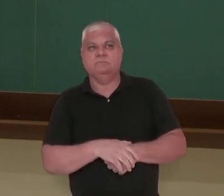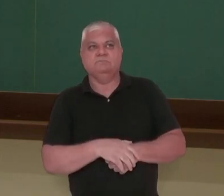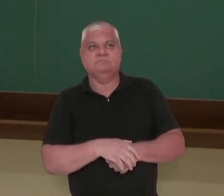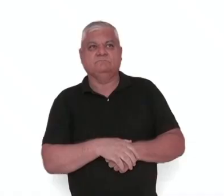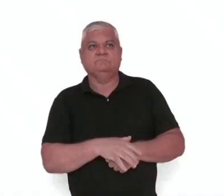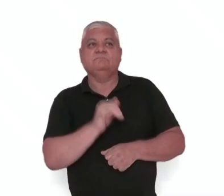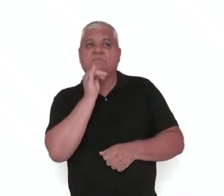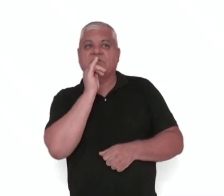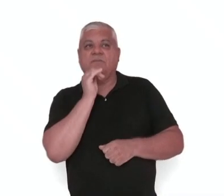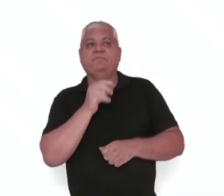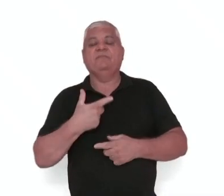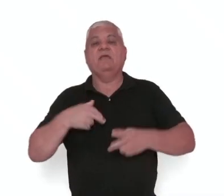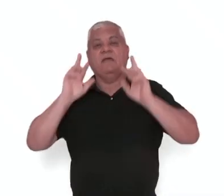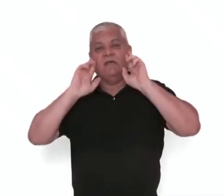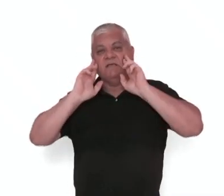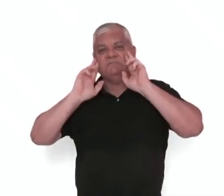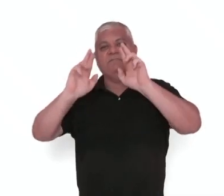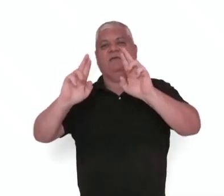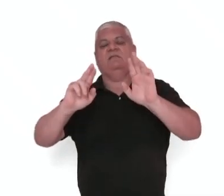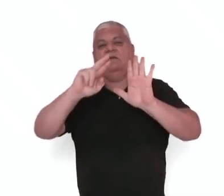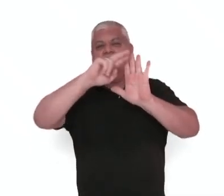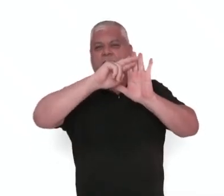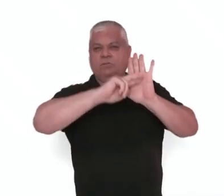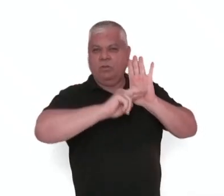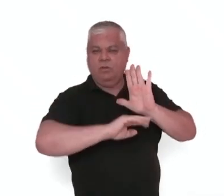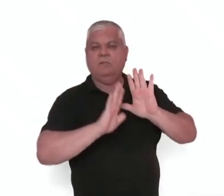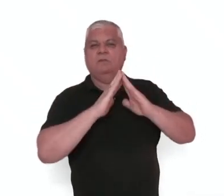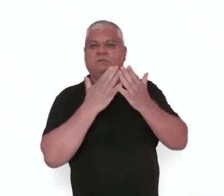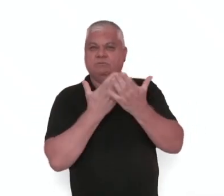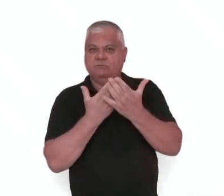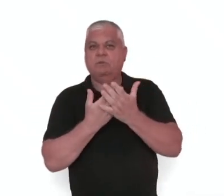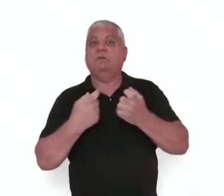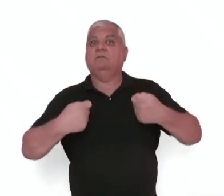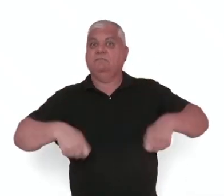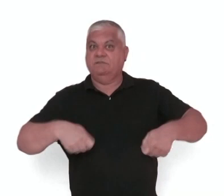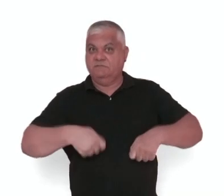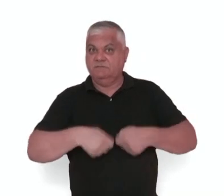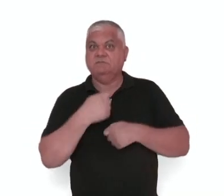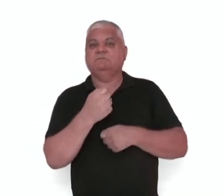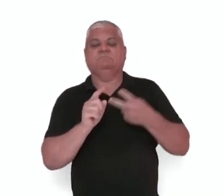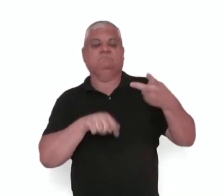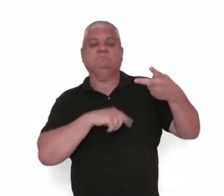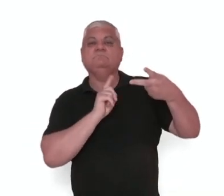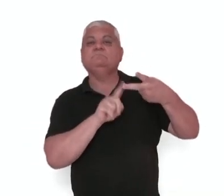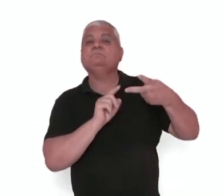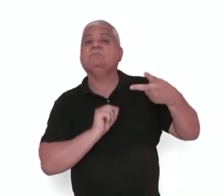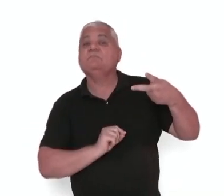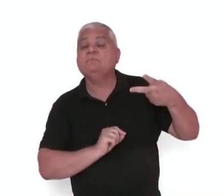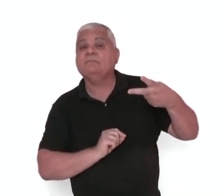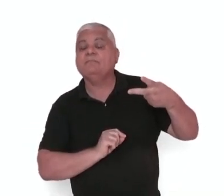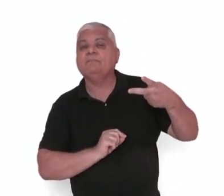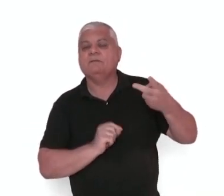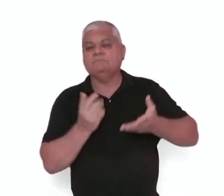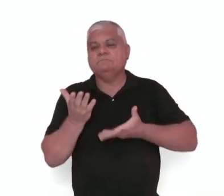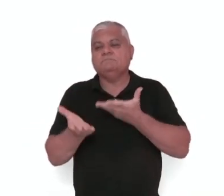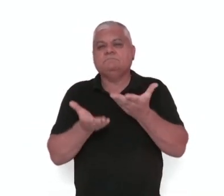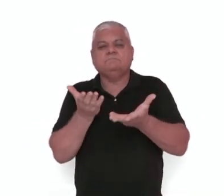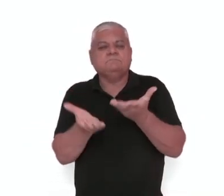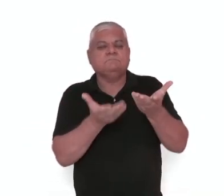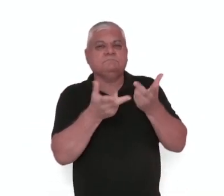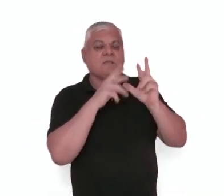documento. Primeiro, o dever de respeitar as normas da escola, muito importante. Segundo, tratar de